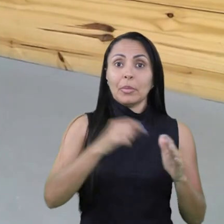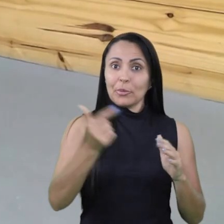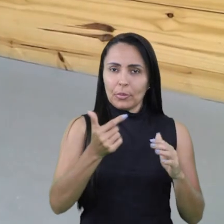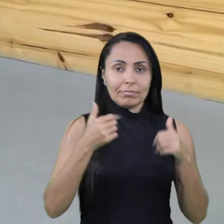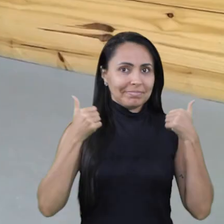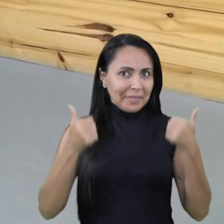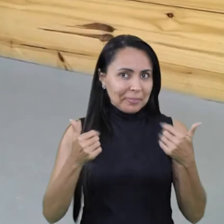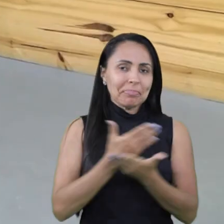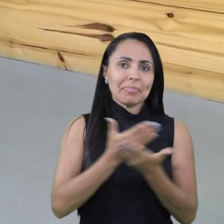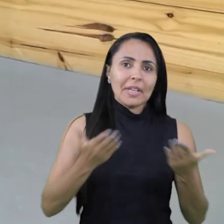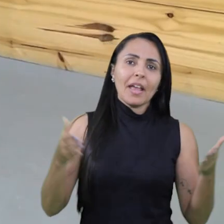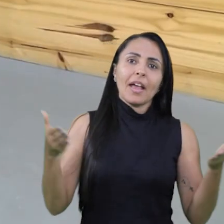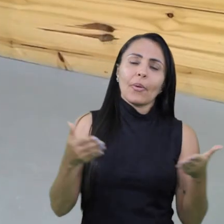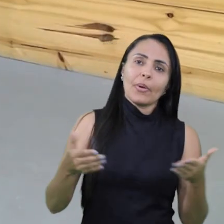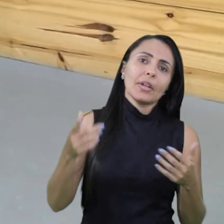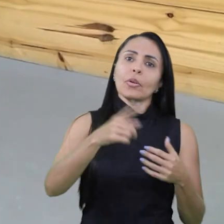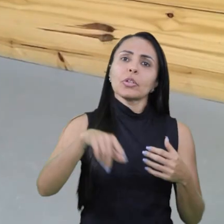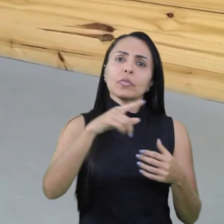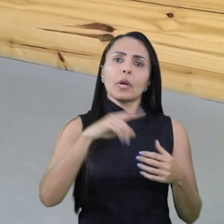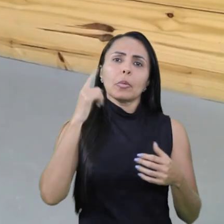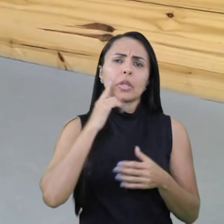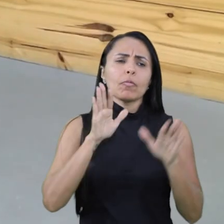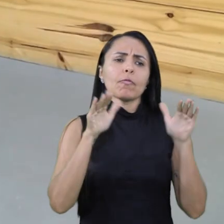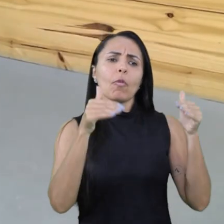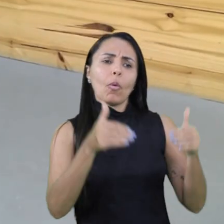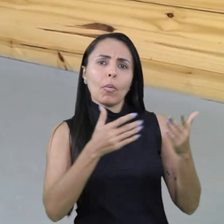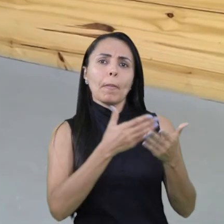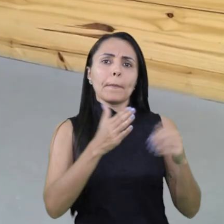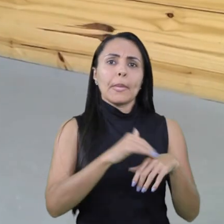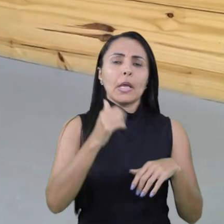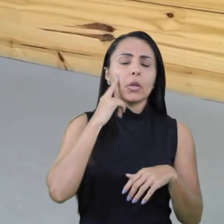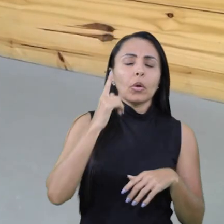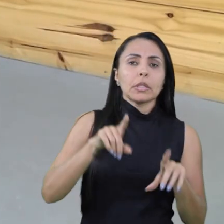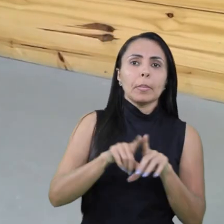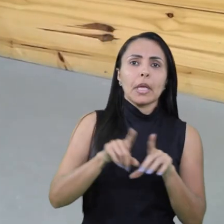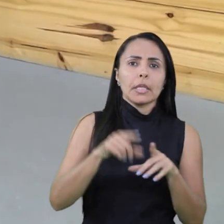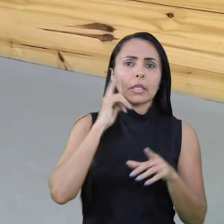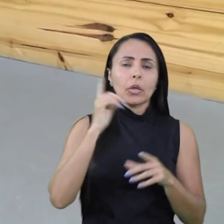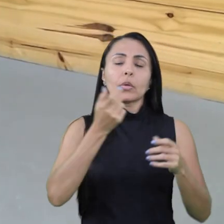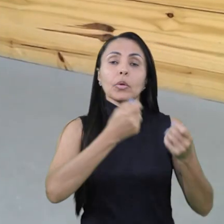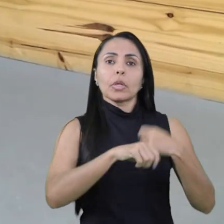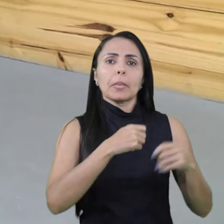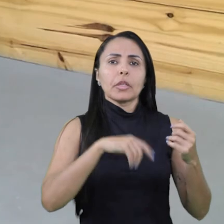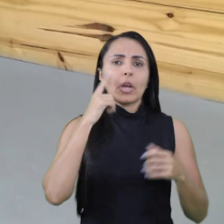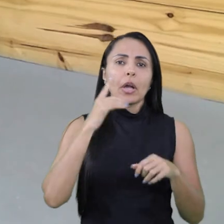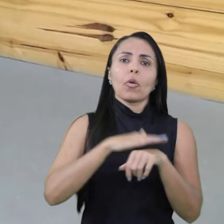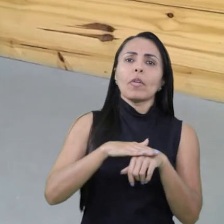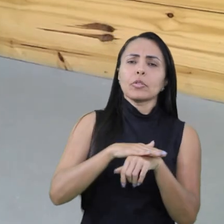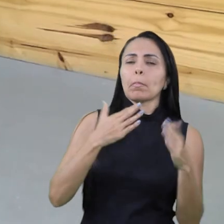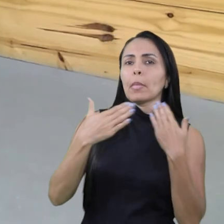tá? E a gente vai dar uma focadinha com relação à questão de ergonomia, tá? A gente já deu uma